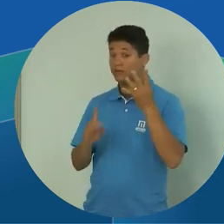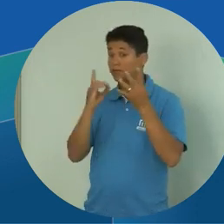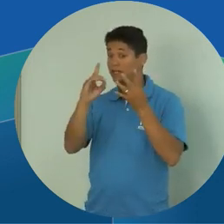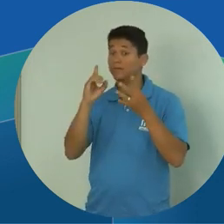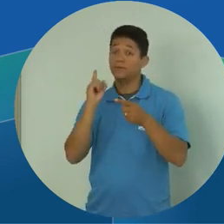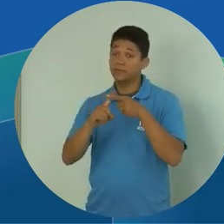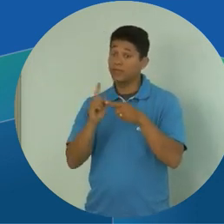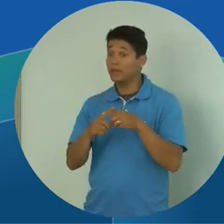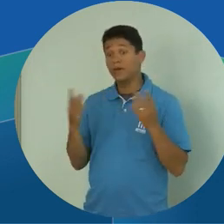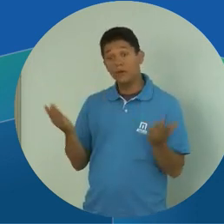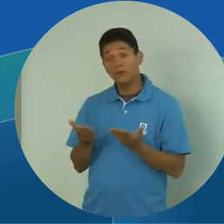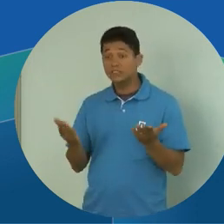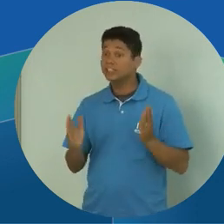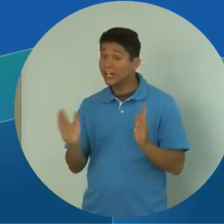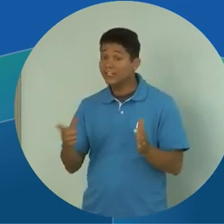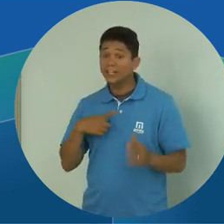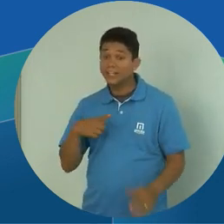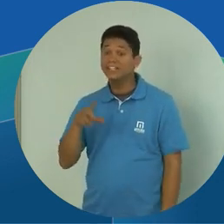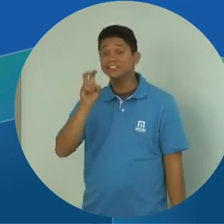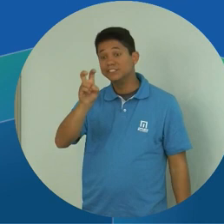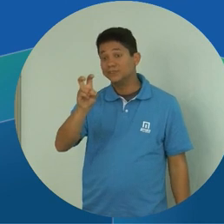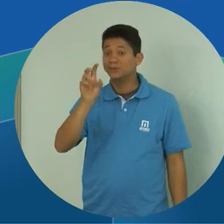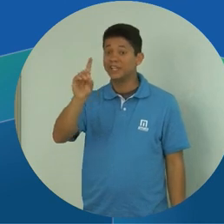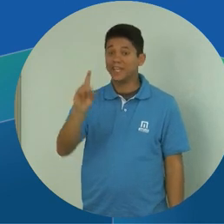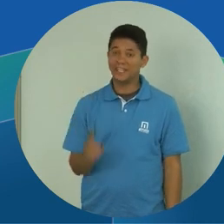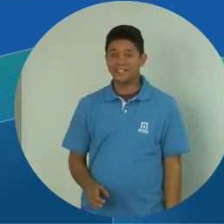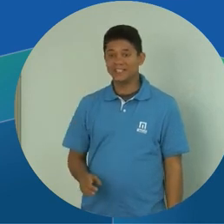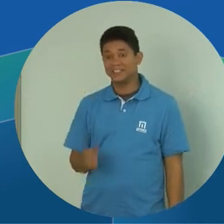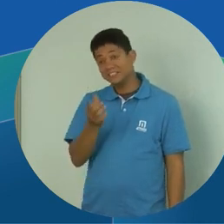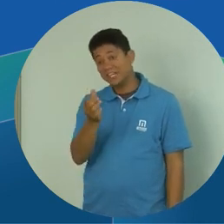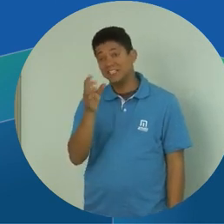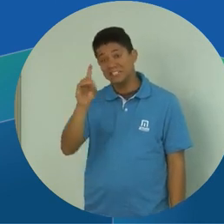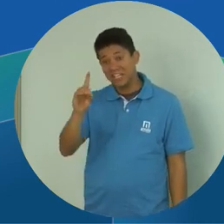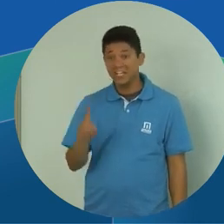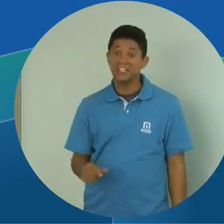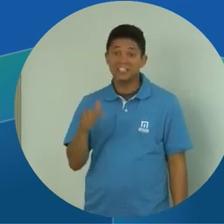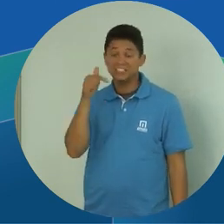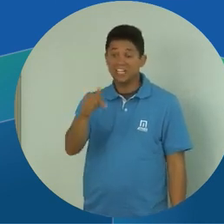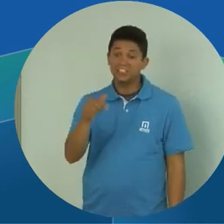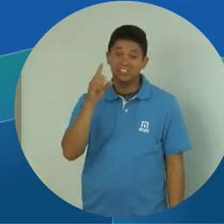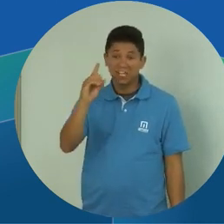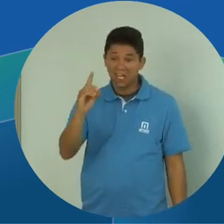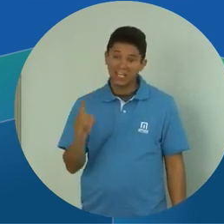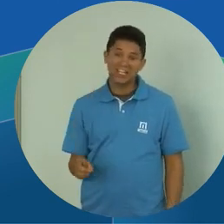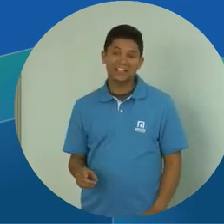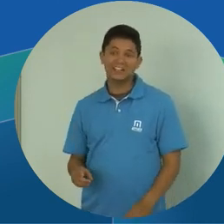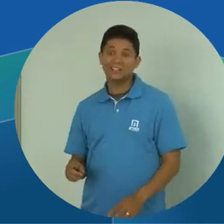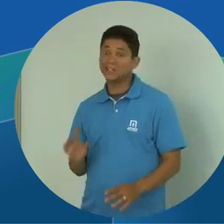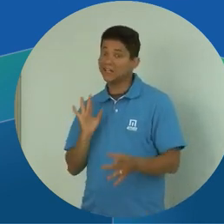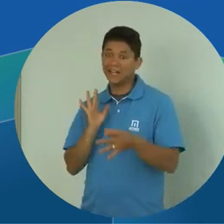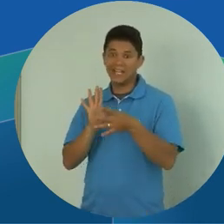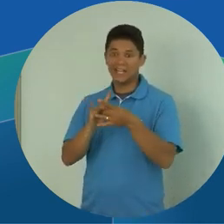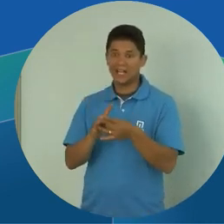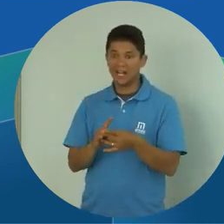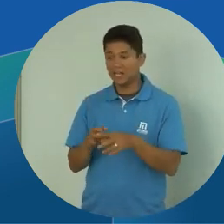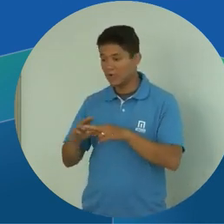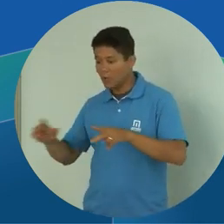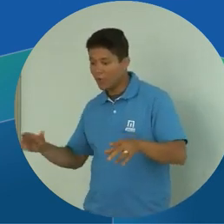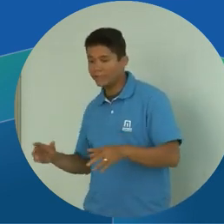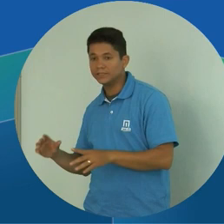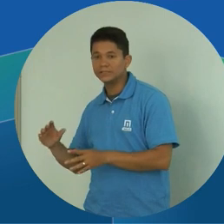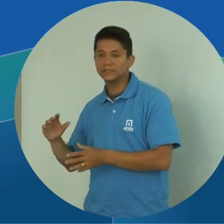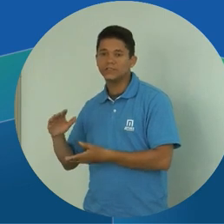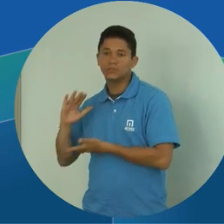tem 5D, 6D, 7D, 8D, acho que já tem 8D, algo desse tipo, que você já pode linkar com suprimentos, já pode linkar